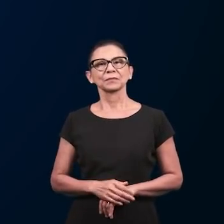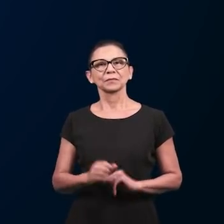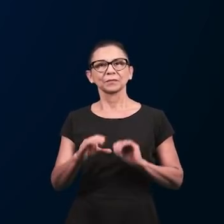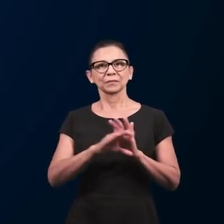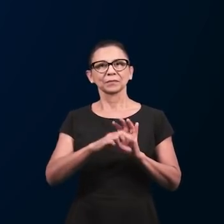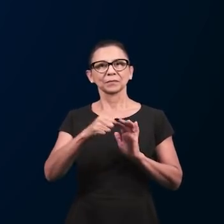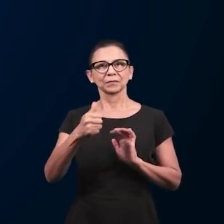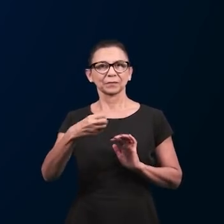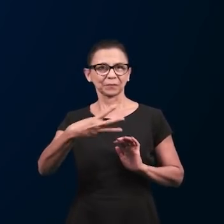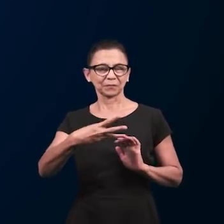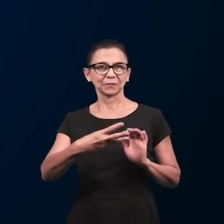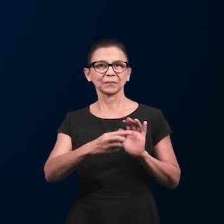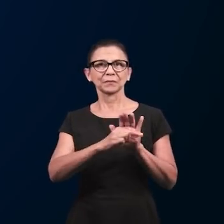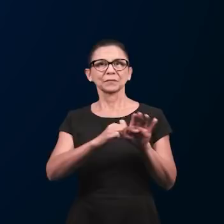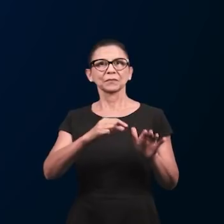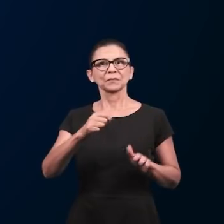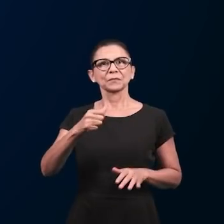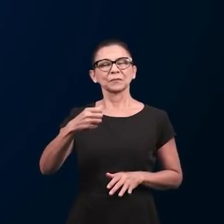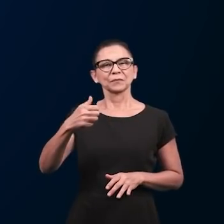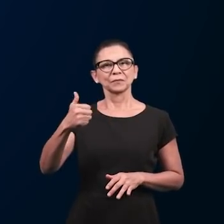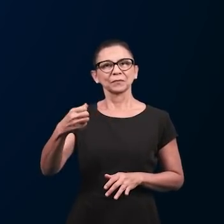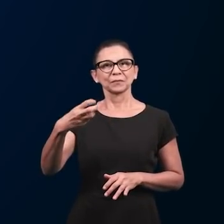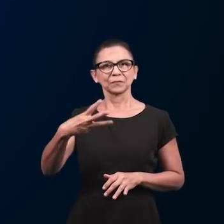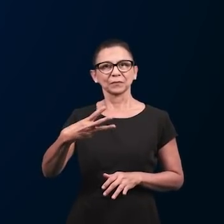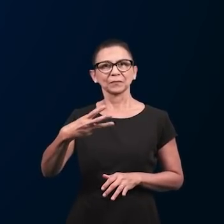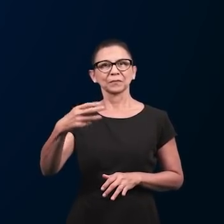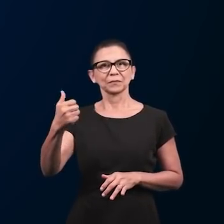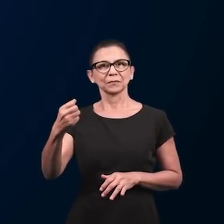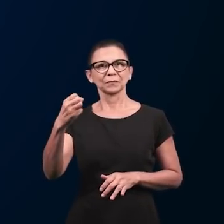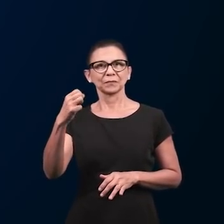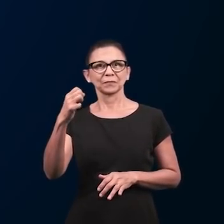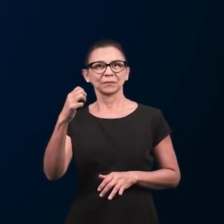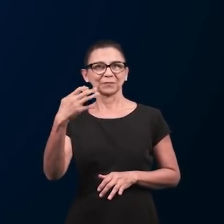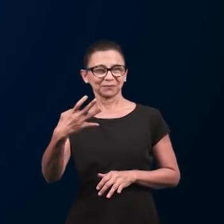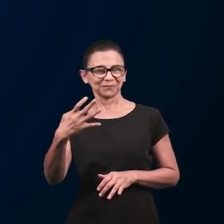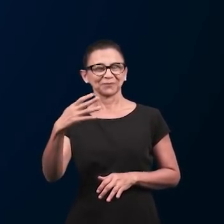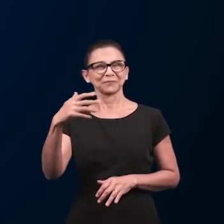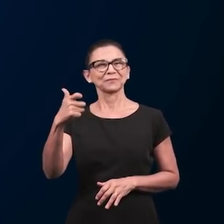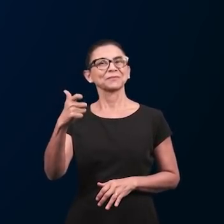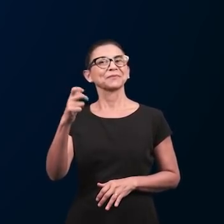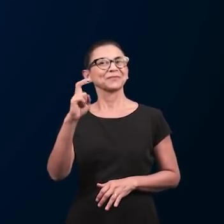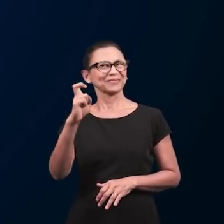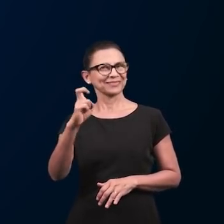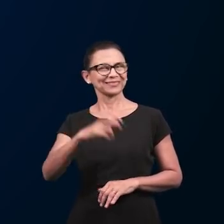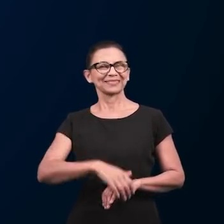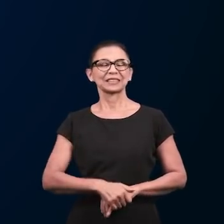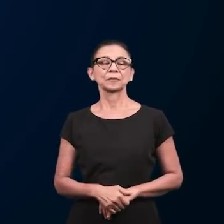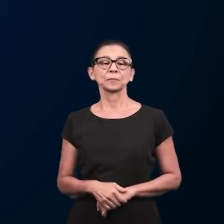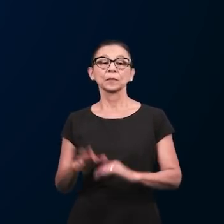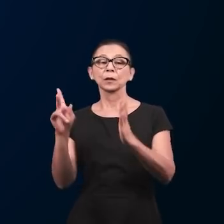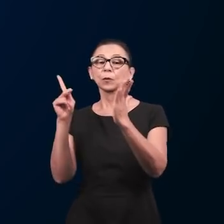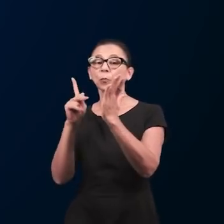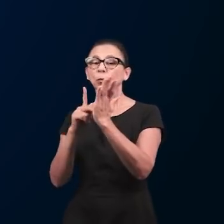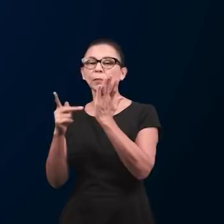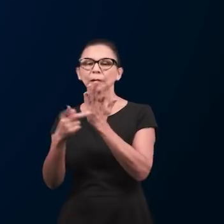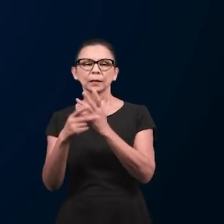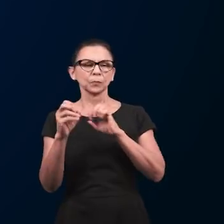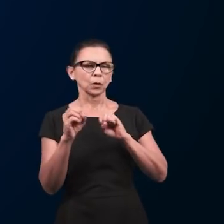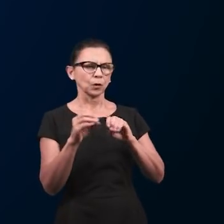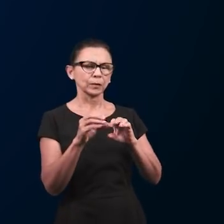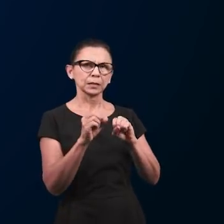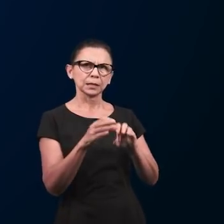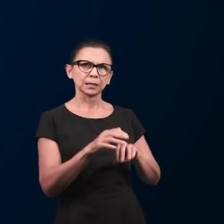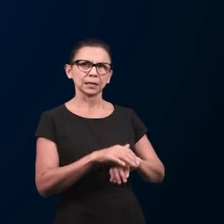Mateus 13, no versículo 13, 14 e 15. Por isso lhes falo por